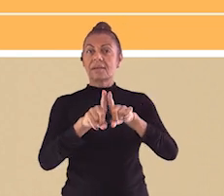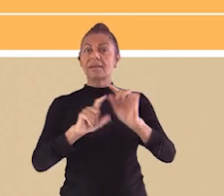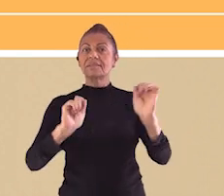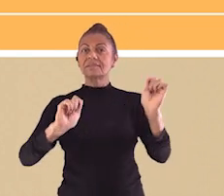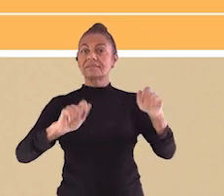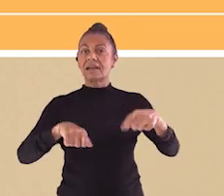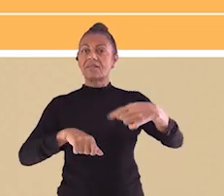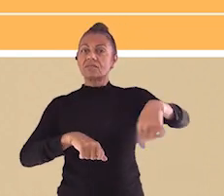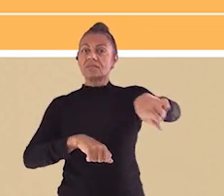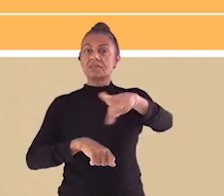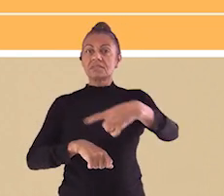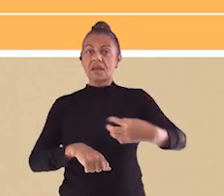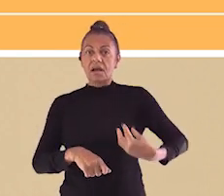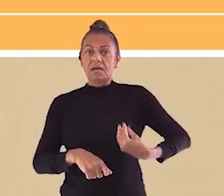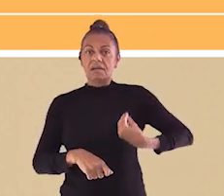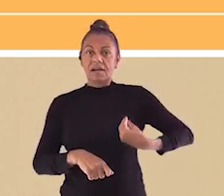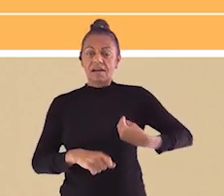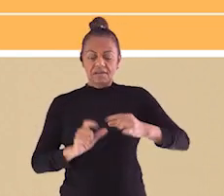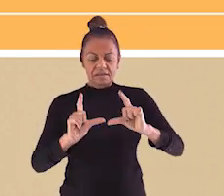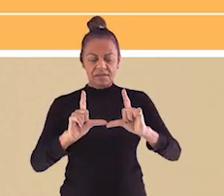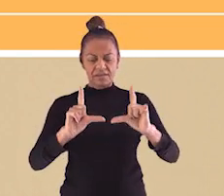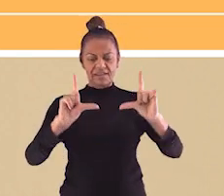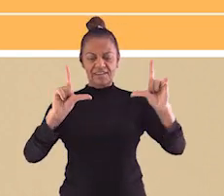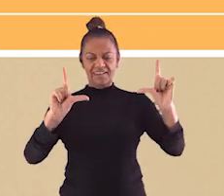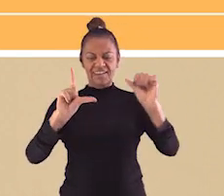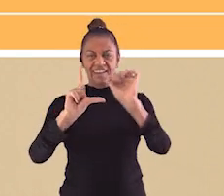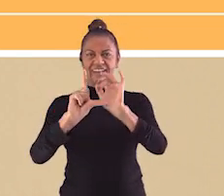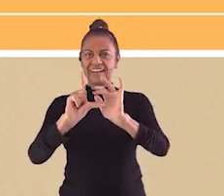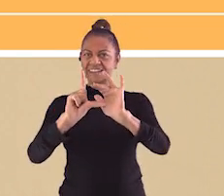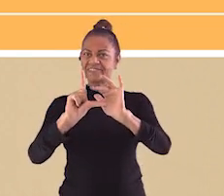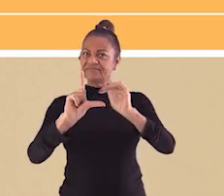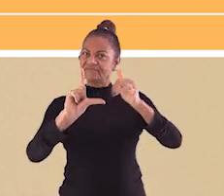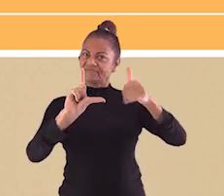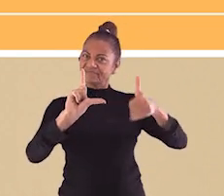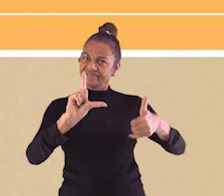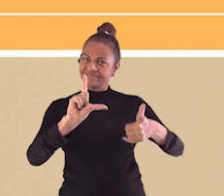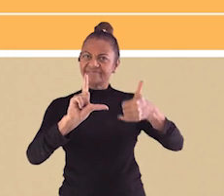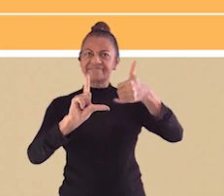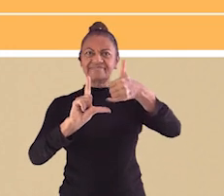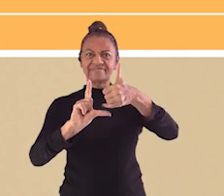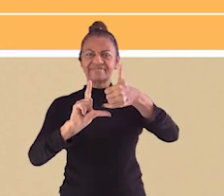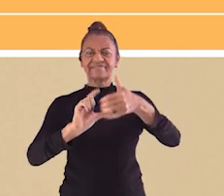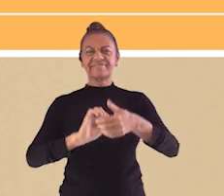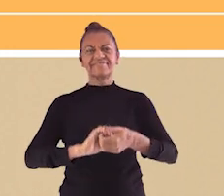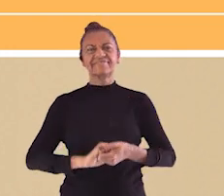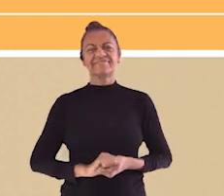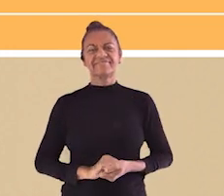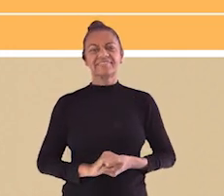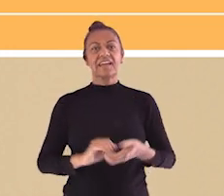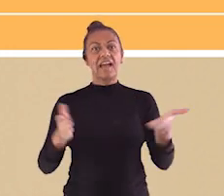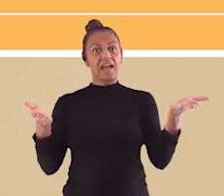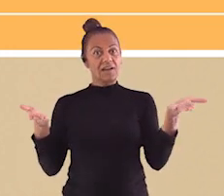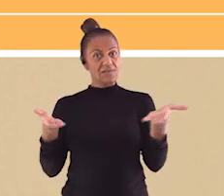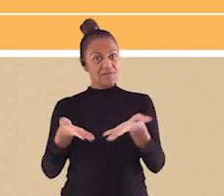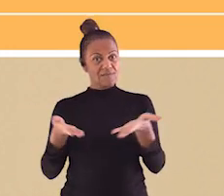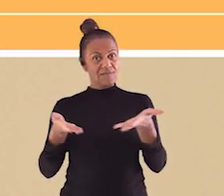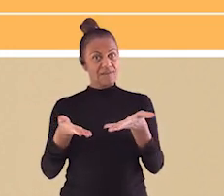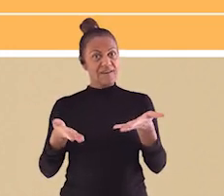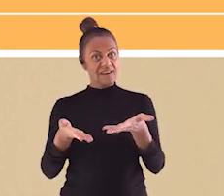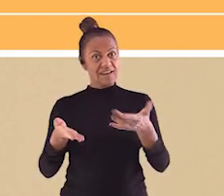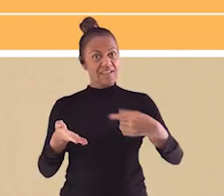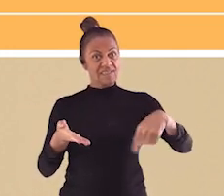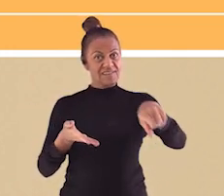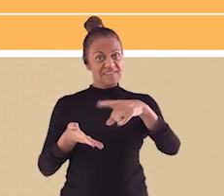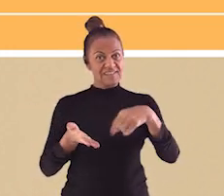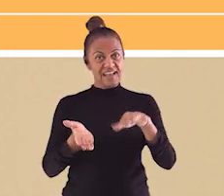o seu celular e aponte a câmera para o QR Code que aparece aqui na sua tela. Agora sim, a nossa aula